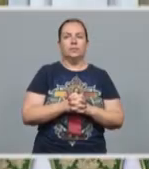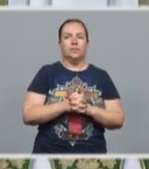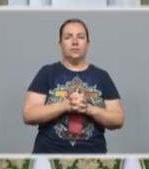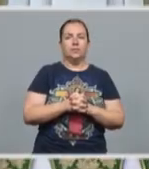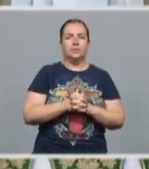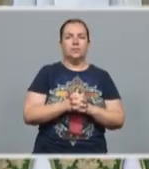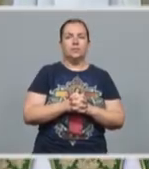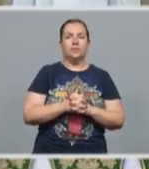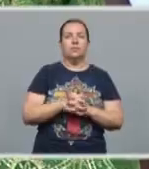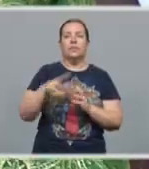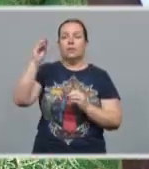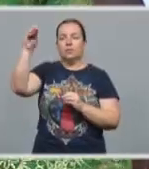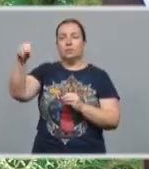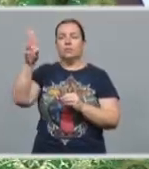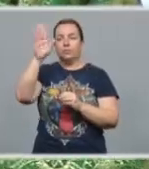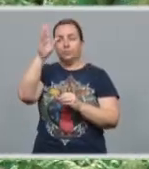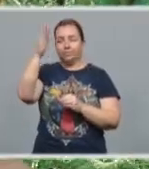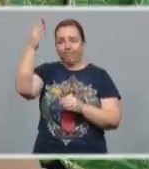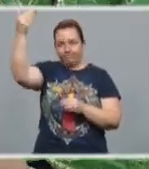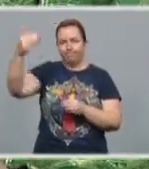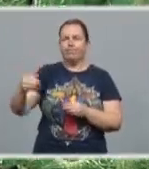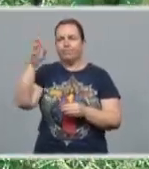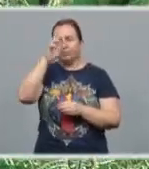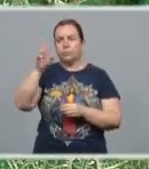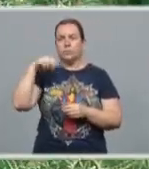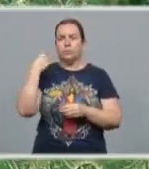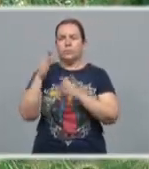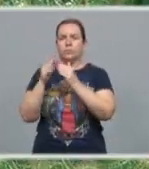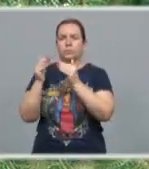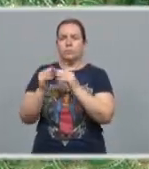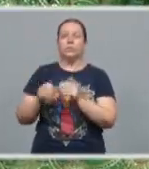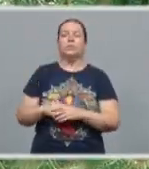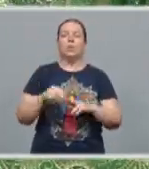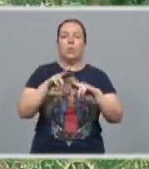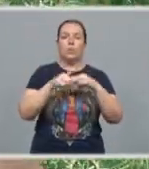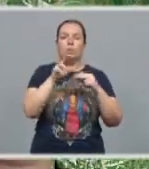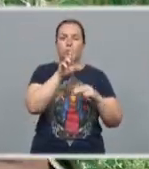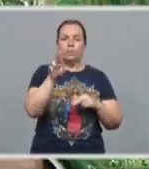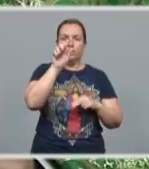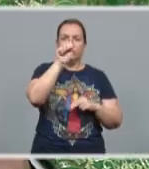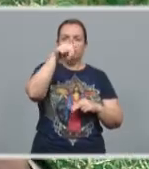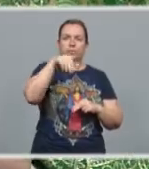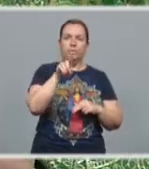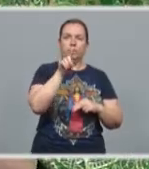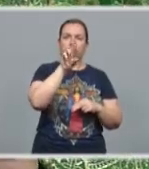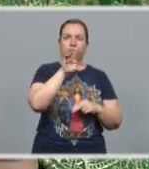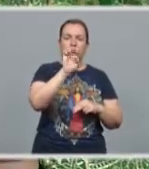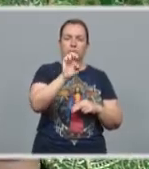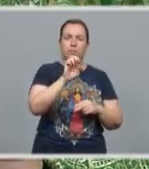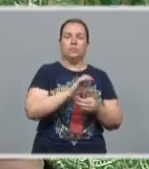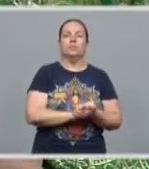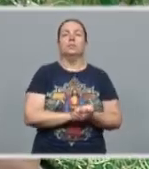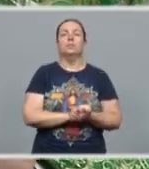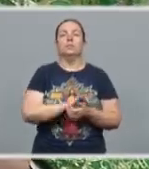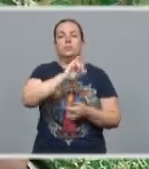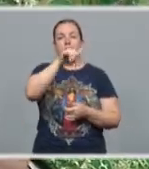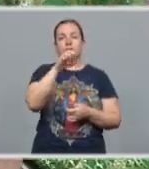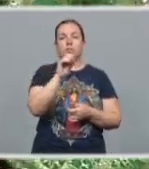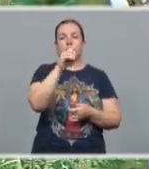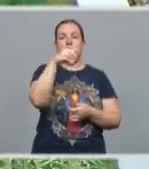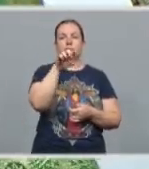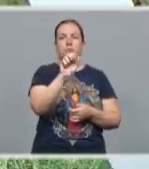coloquemos diante do Senhor nossas intenções. André Luiz Barbosa Medeiros, de Brasília, Distrito Federal, João Paulo Quirino